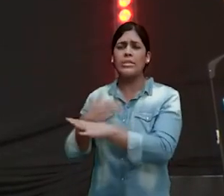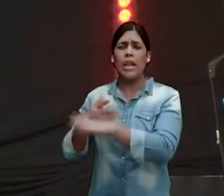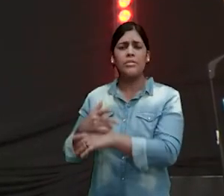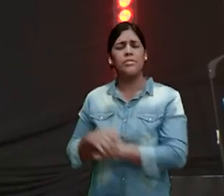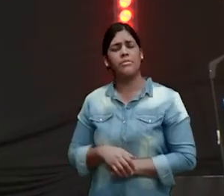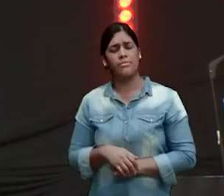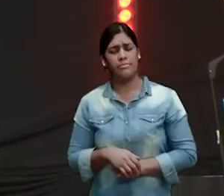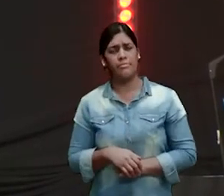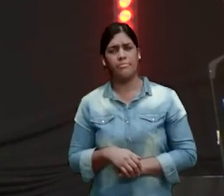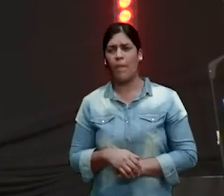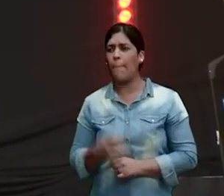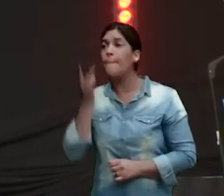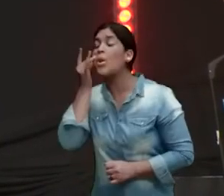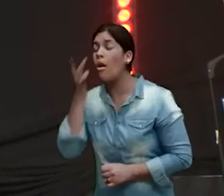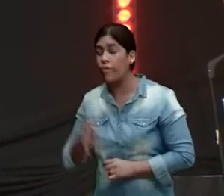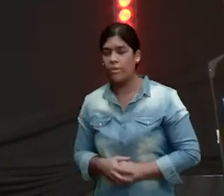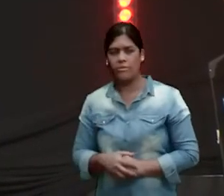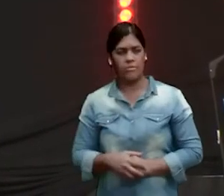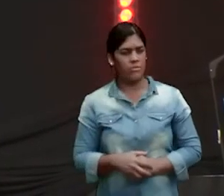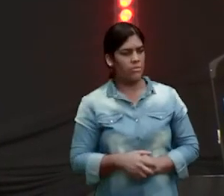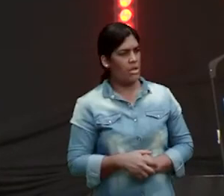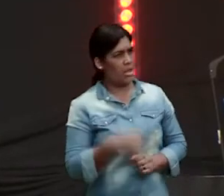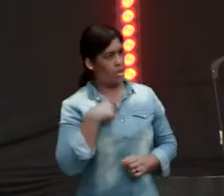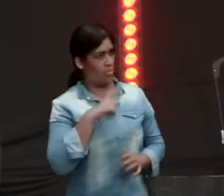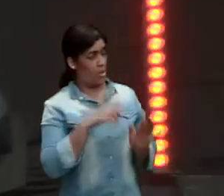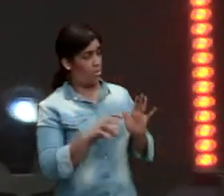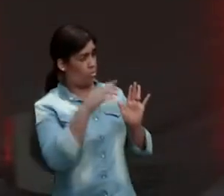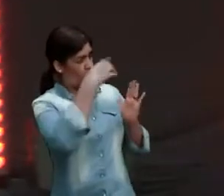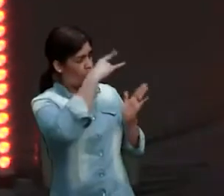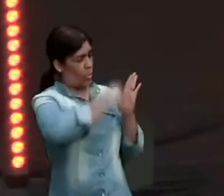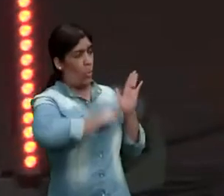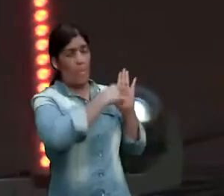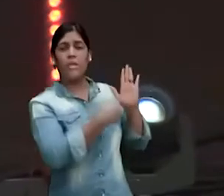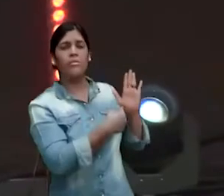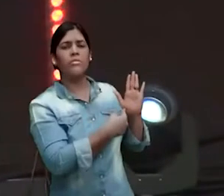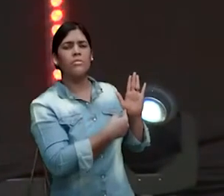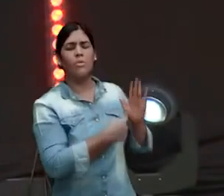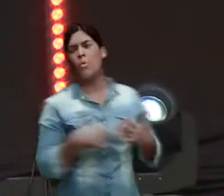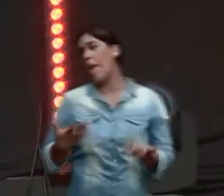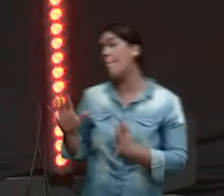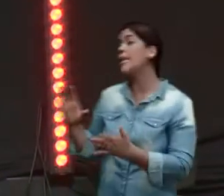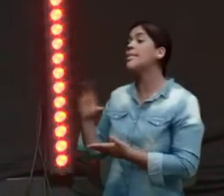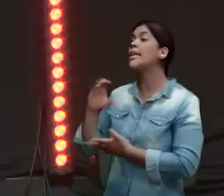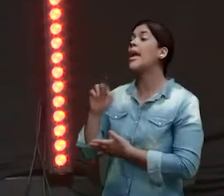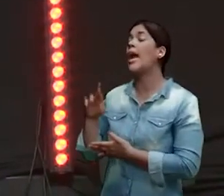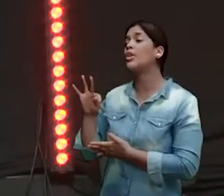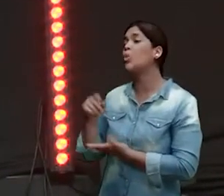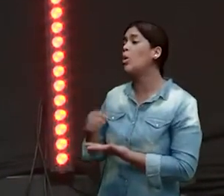tal prova ah eu tenho a certidão mas esse o cartório do terror